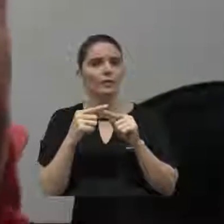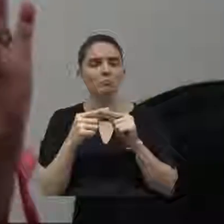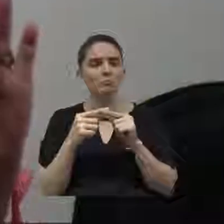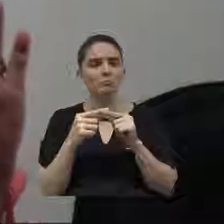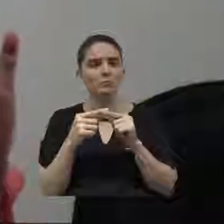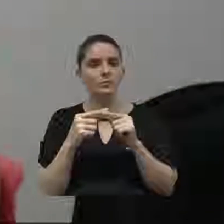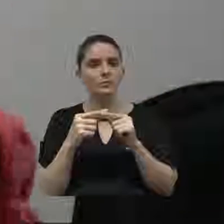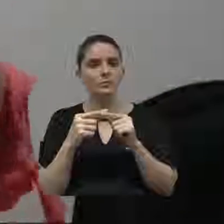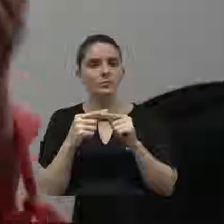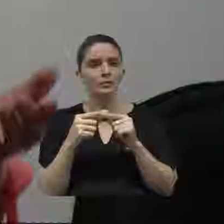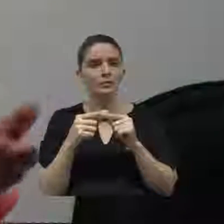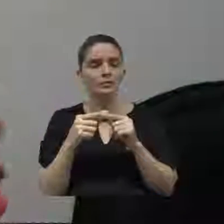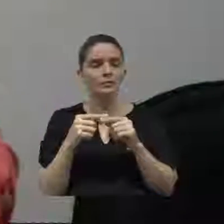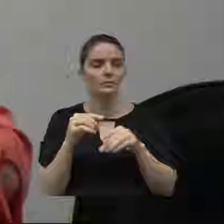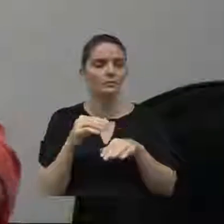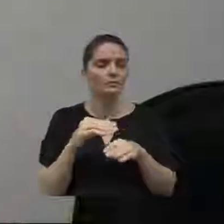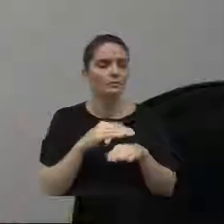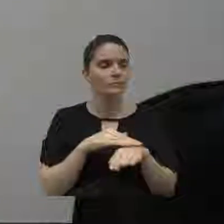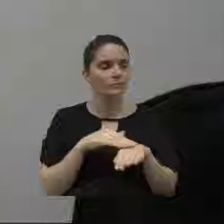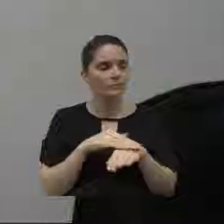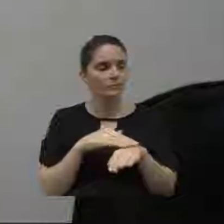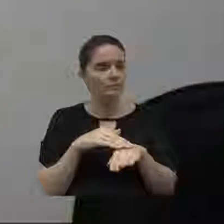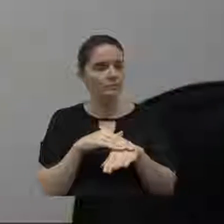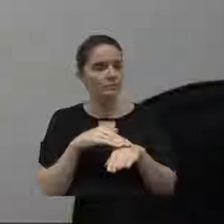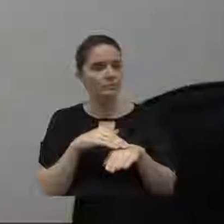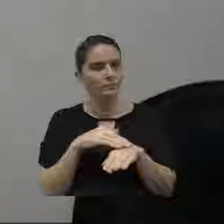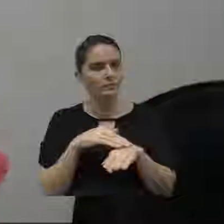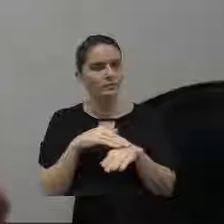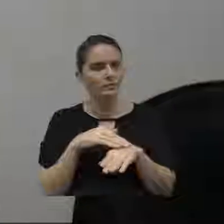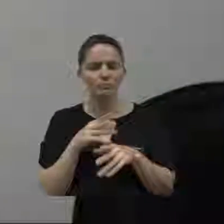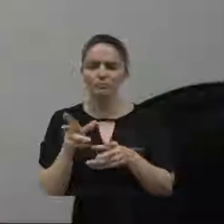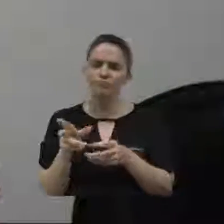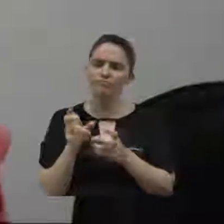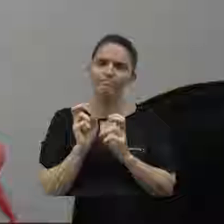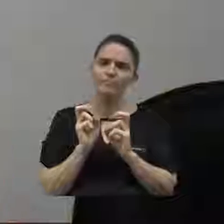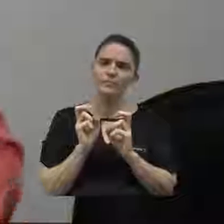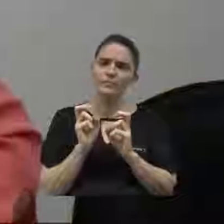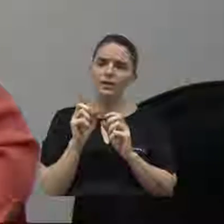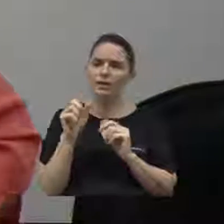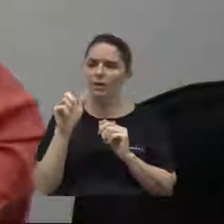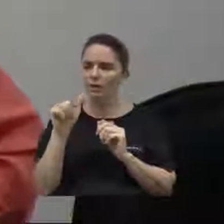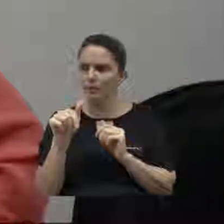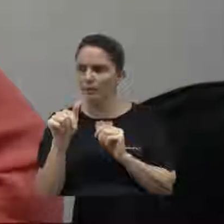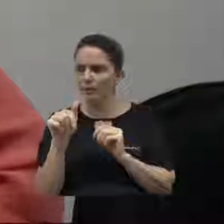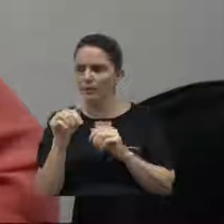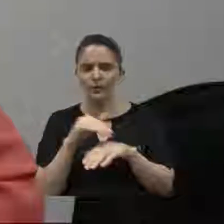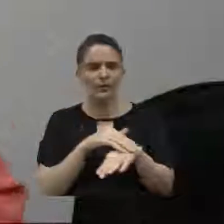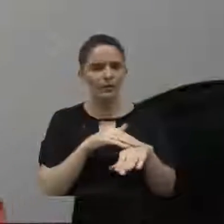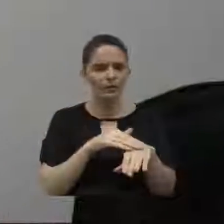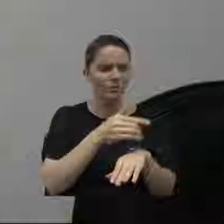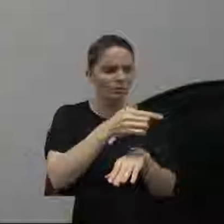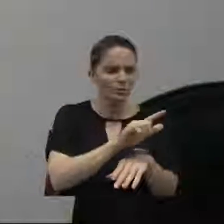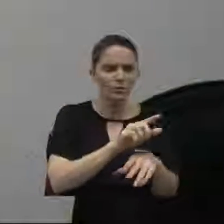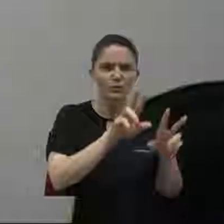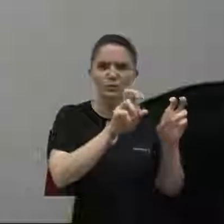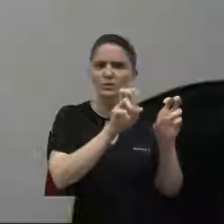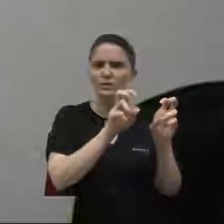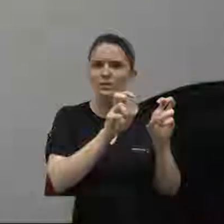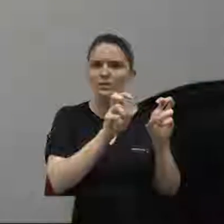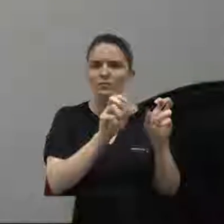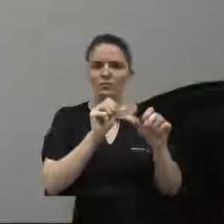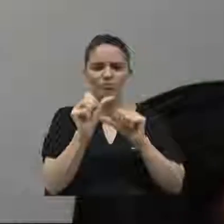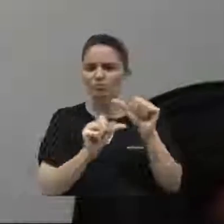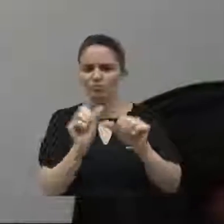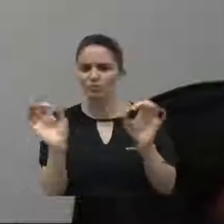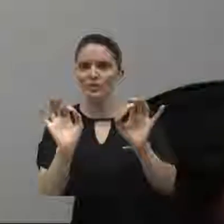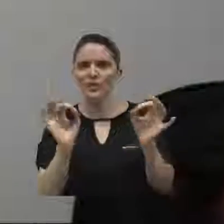despercebido, a gente começa a tocar em um assunto, de repente a gente passa despercebido e o assunto retorna e a gente realmente vê que não mudou nada.